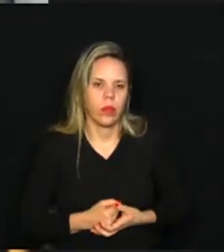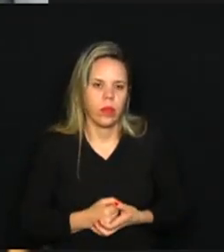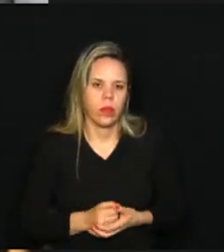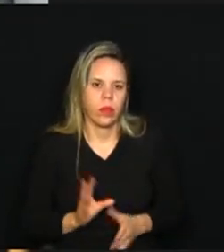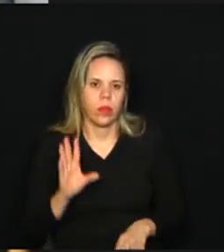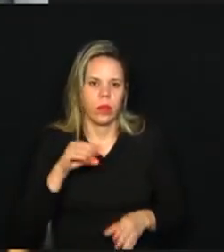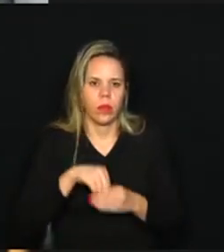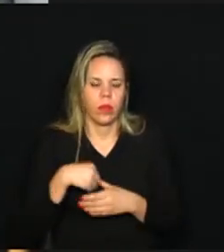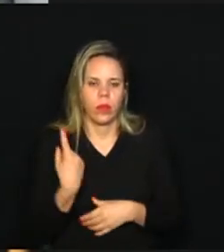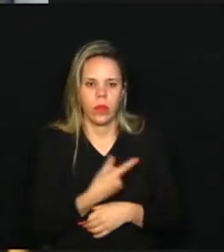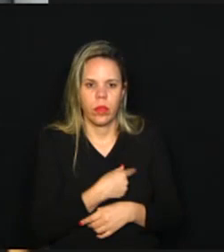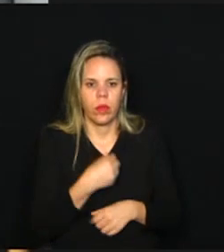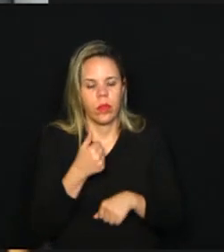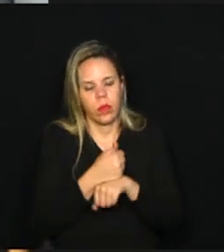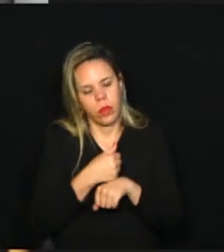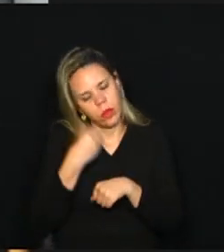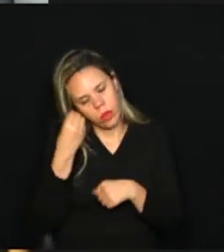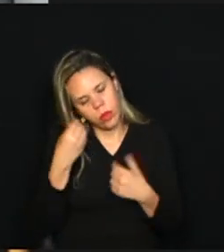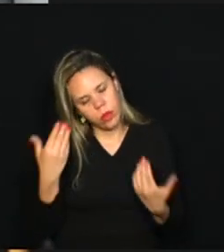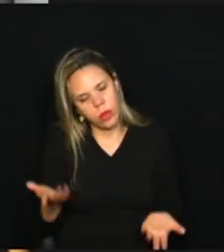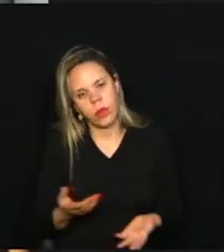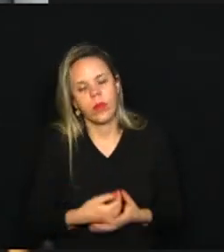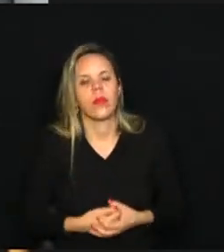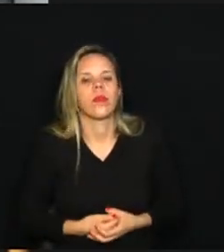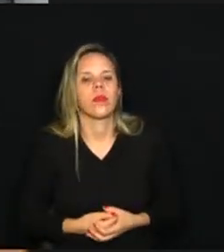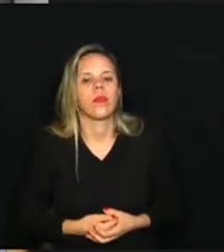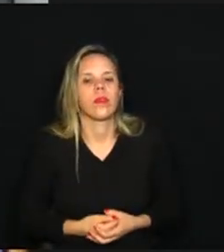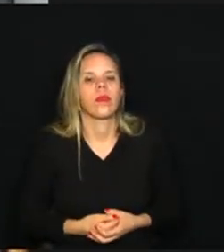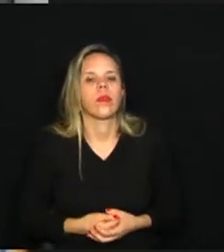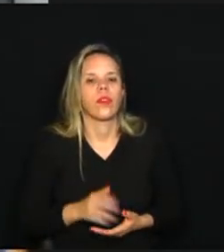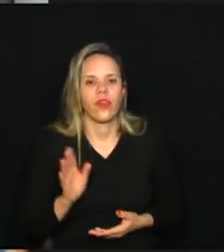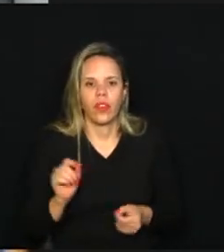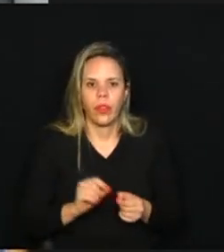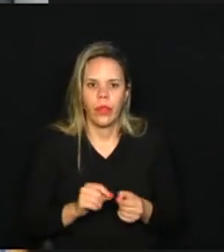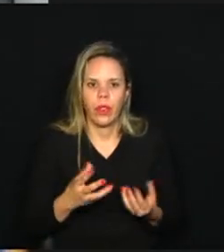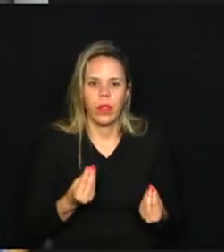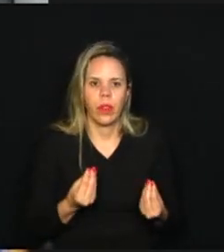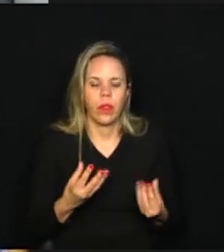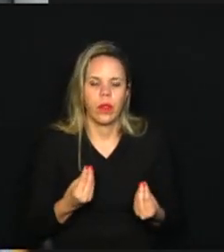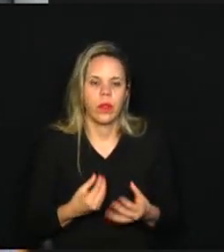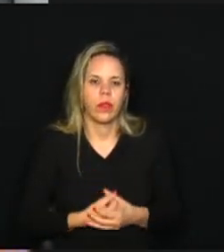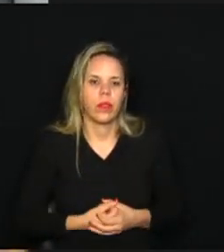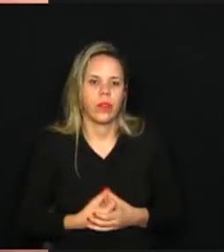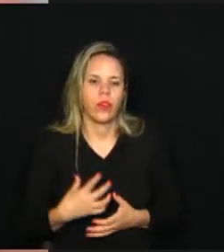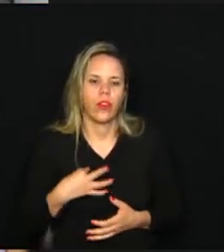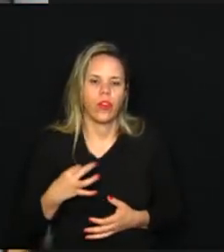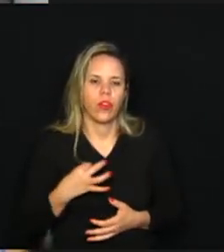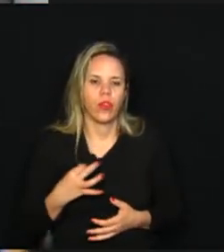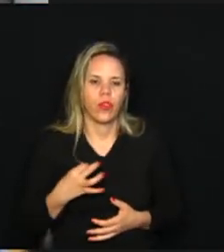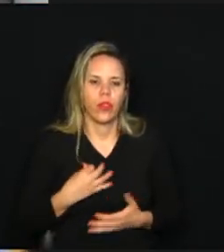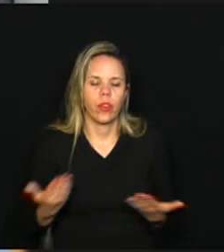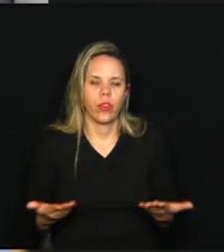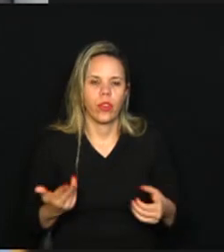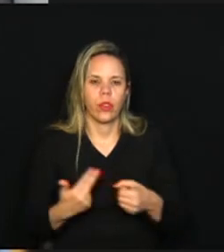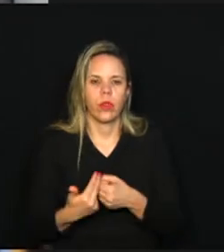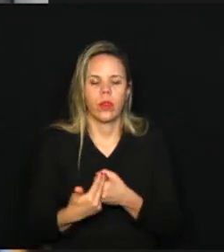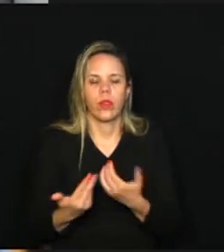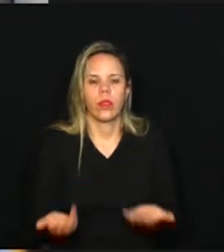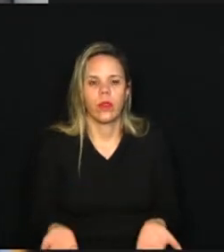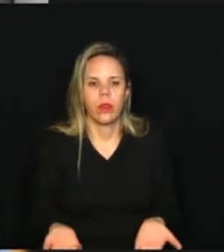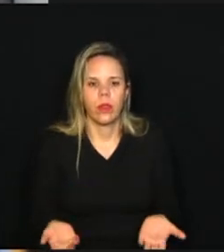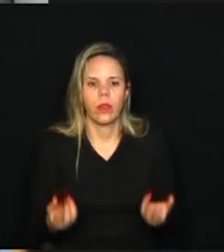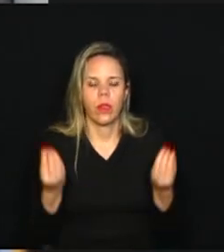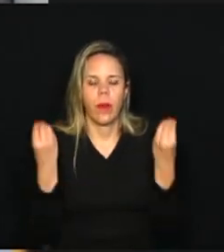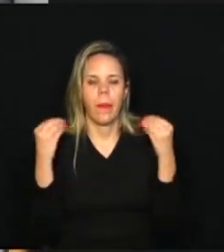das nossas capacidades, né? A gente já fez bastante com voluntários, agora a Unicamp